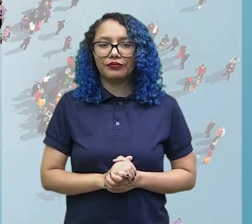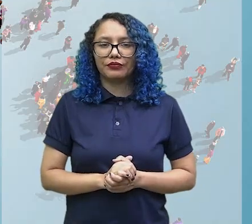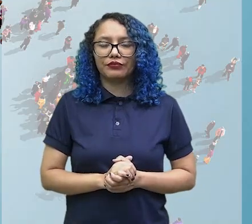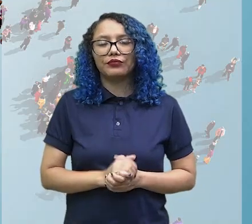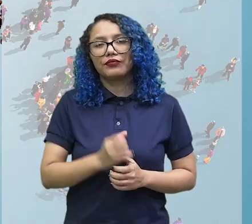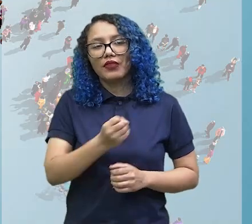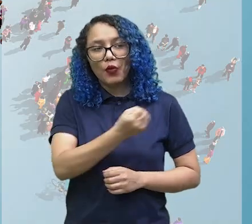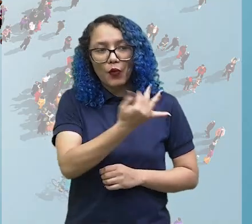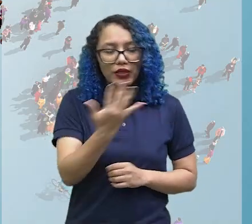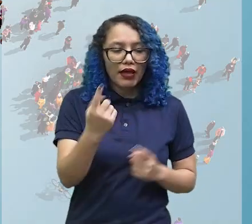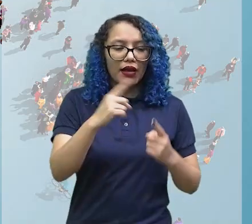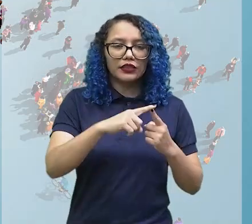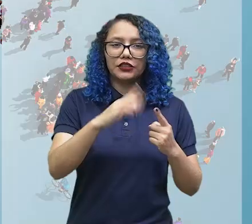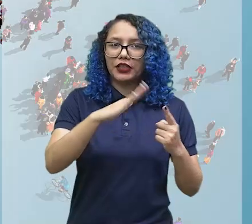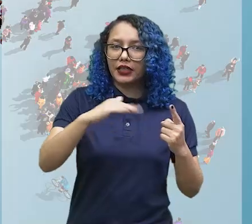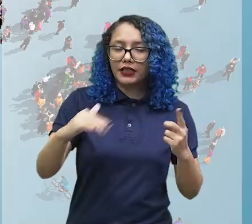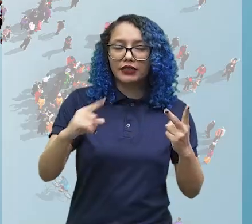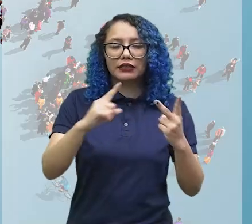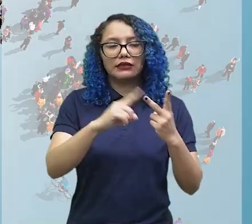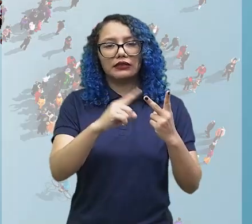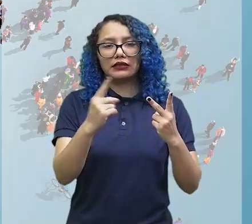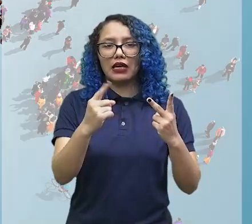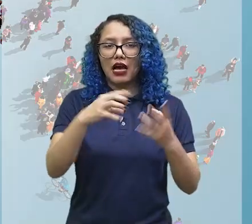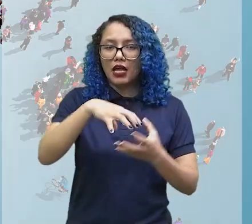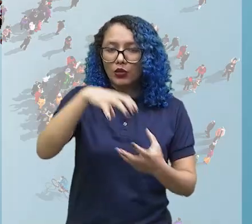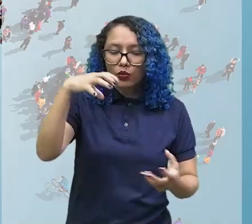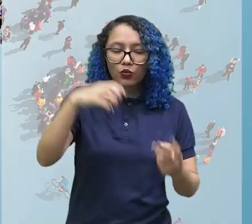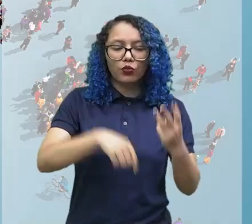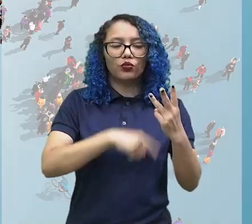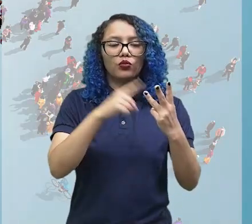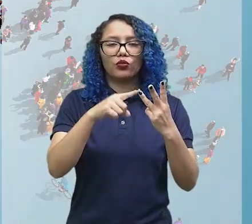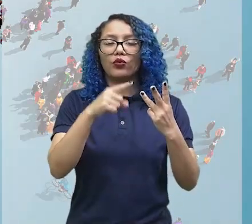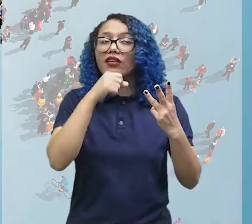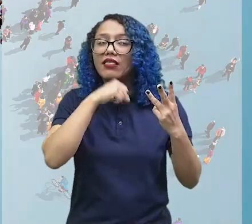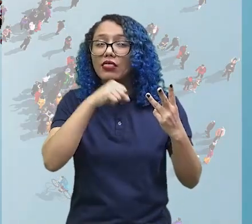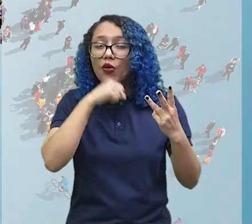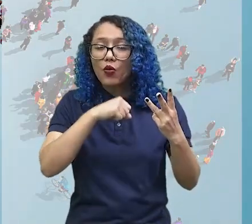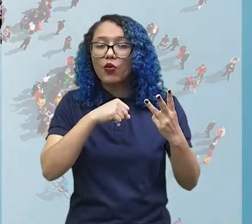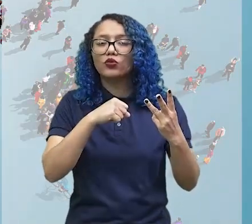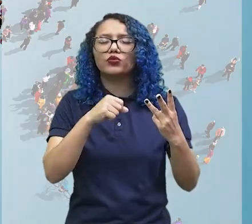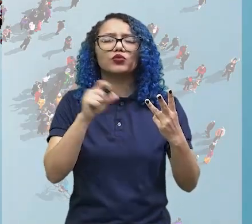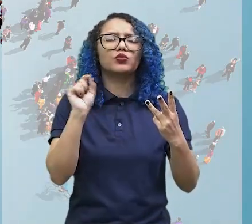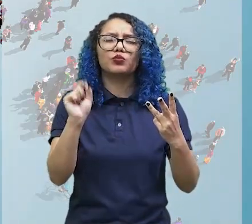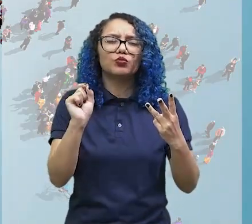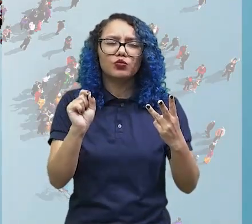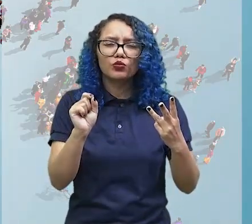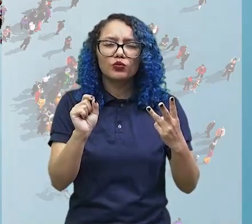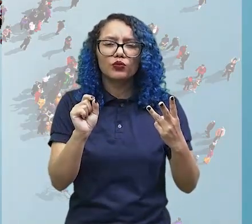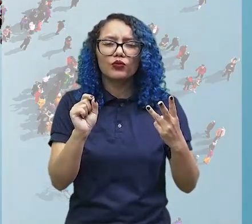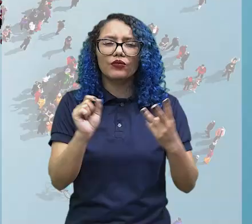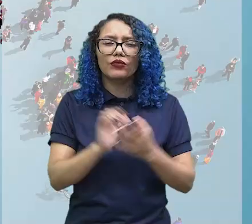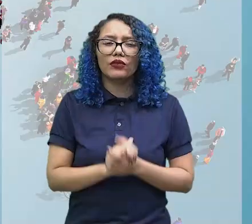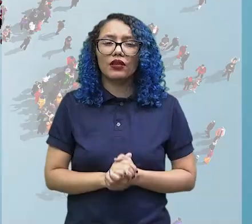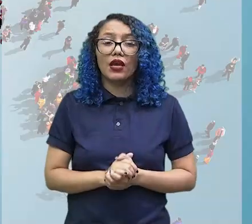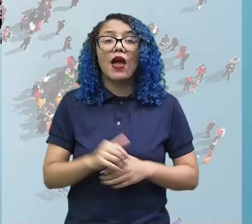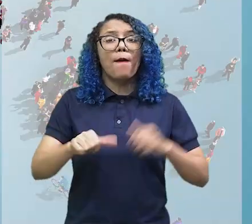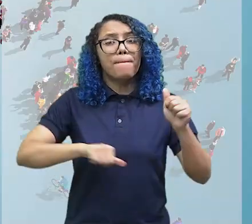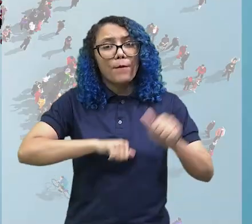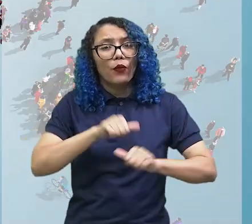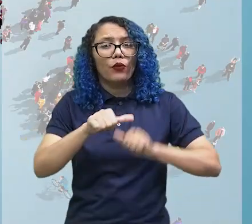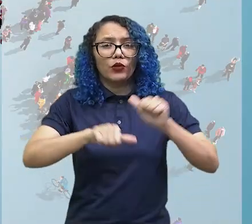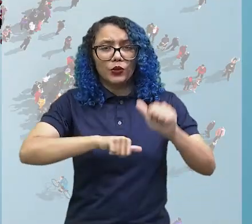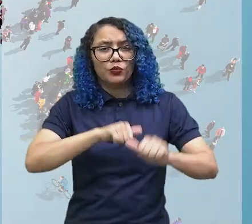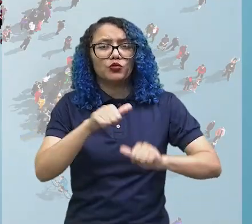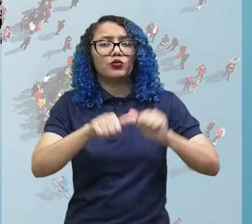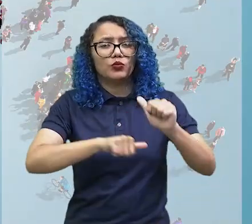de crianças, a quantidade de adultos e a quantidade de idosos, ela é em constante mudanças.